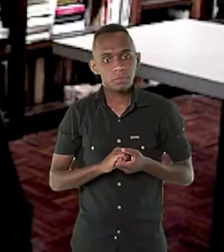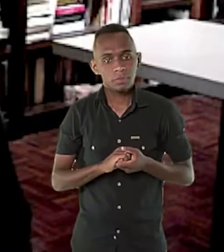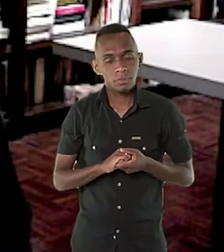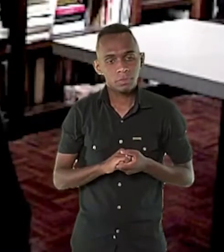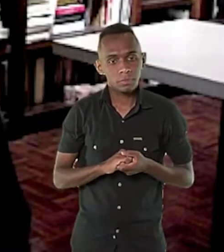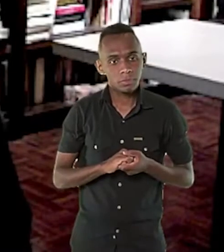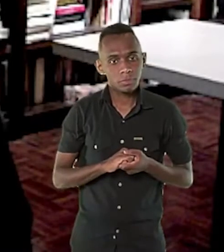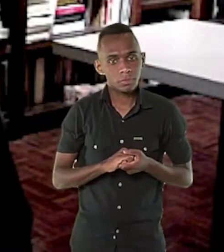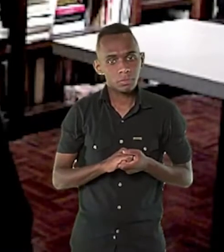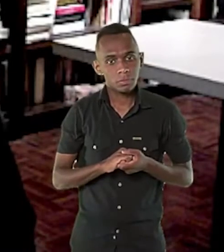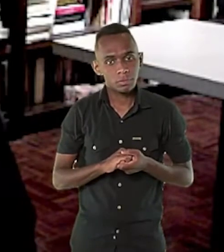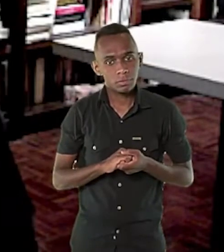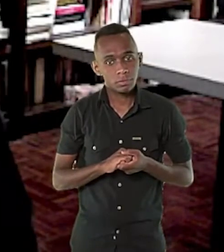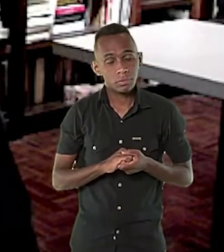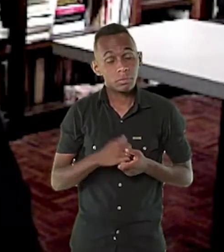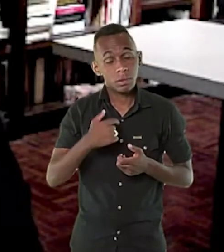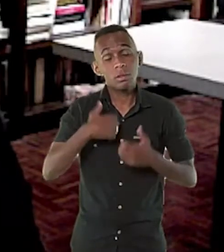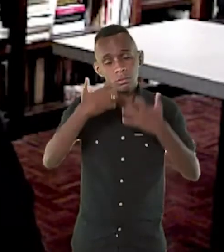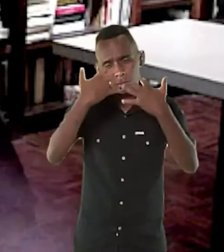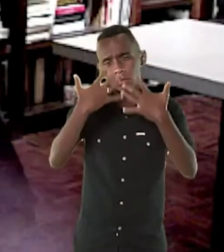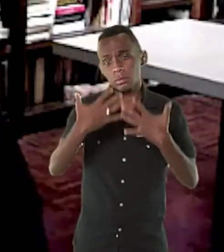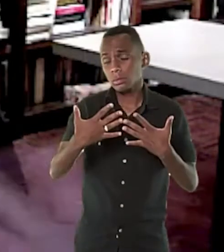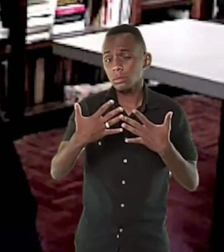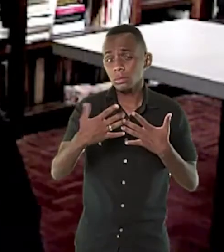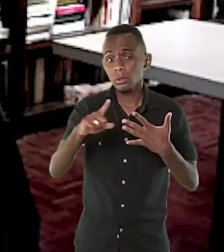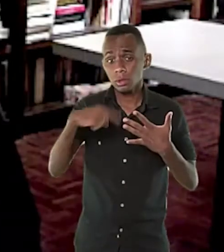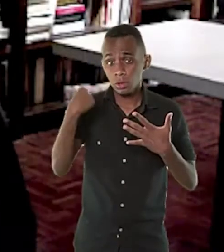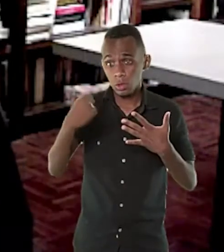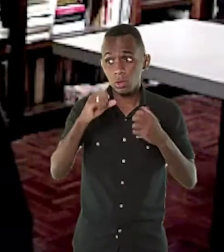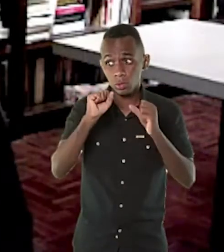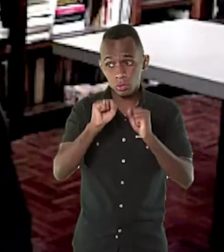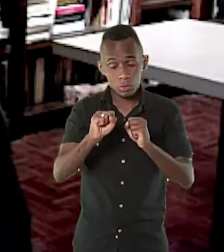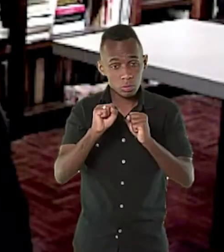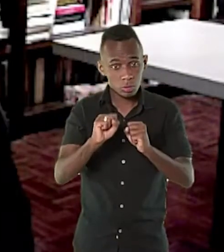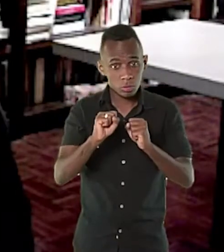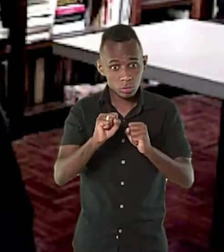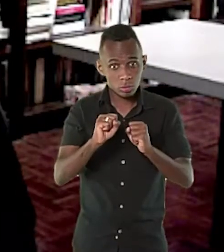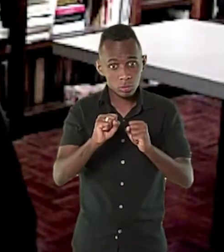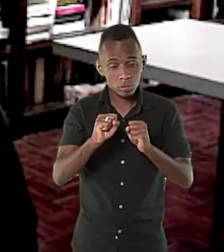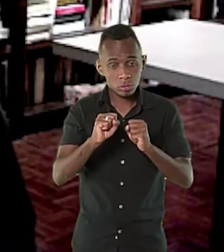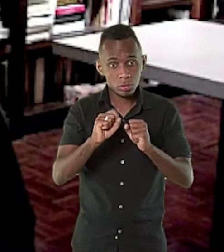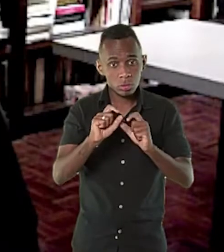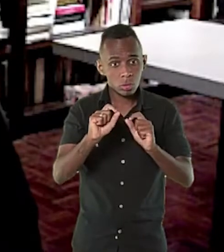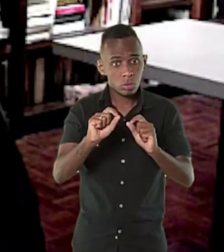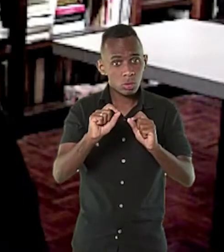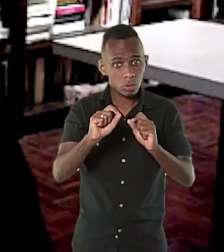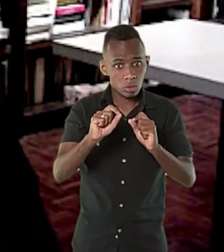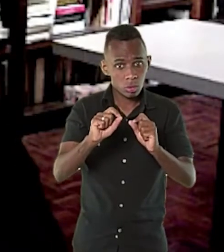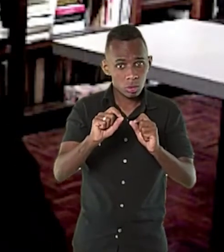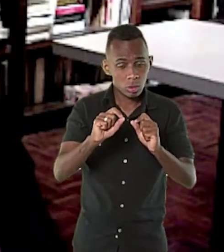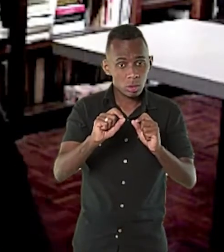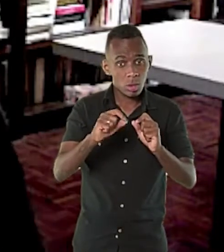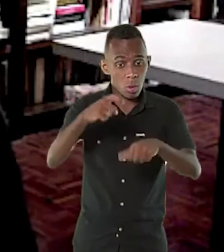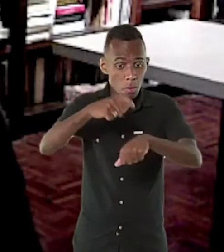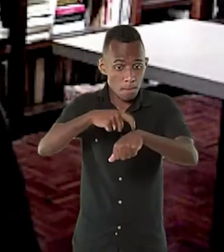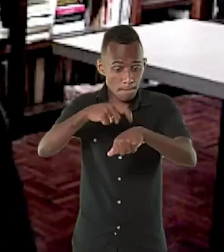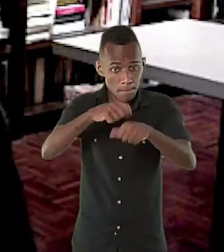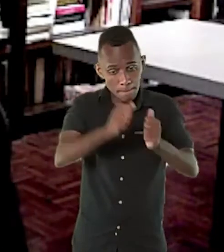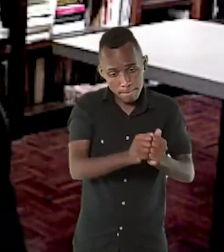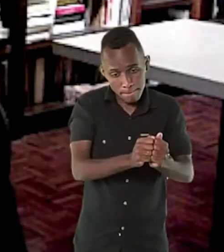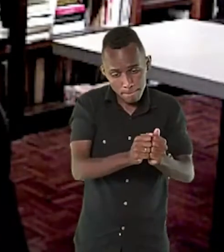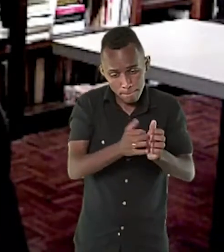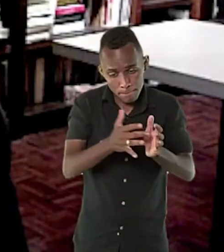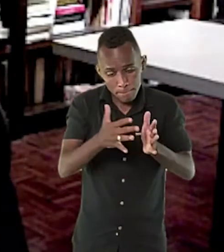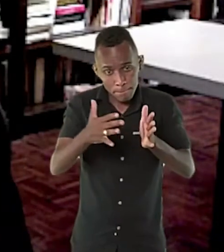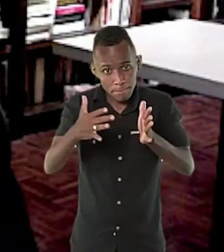Eu digo que nós podemos estar eventualmente entrando em uma era de uma